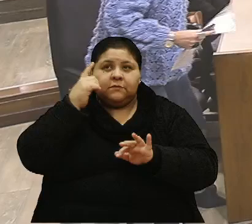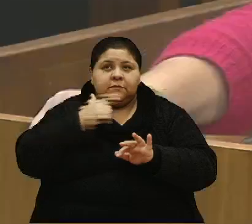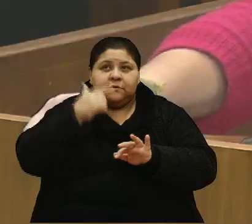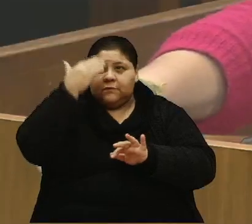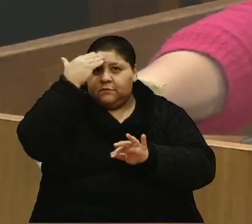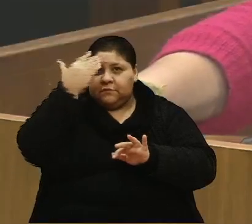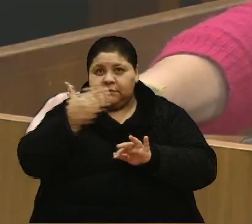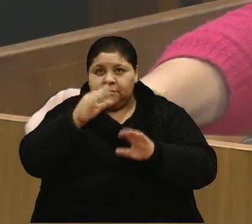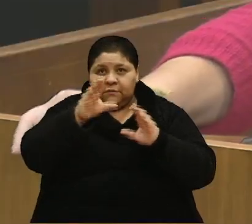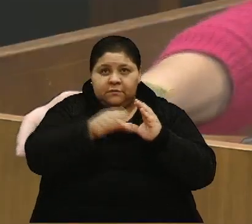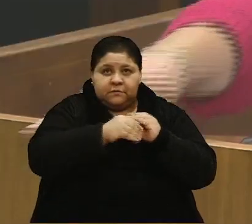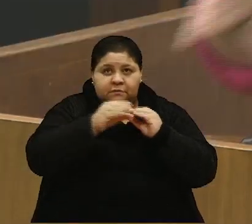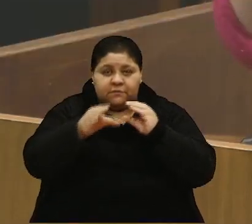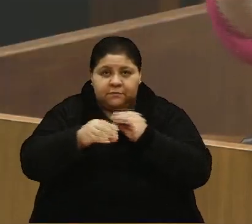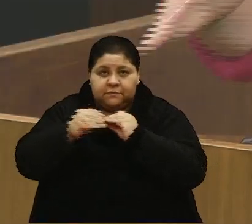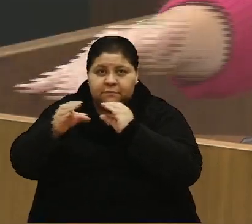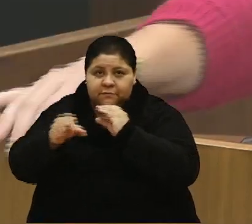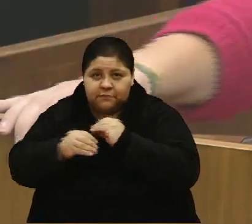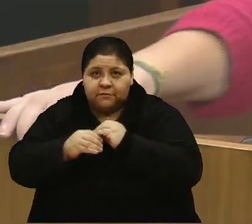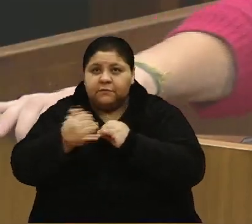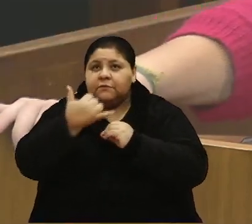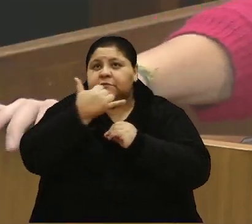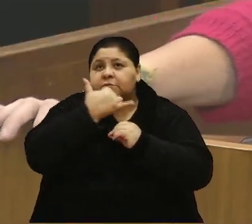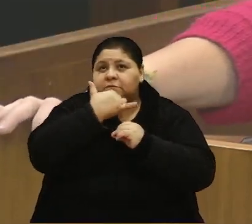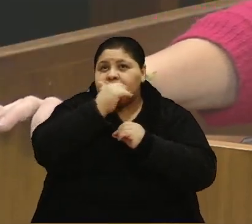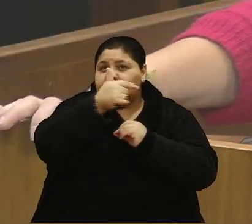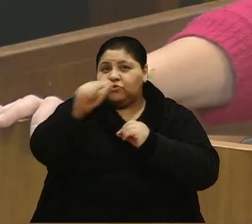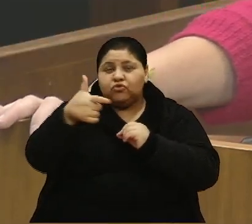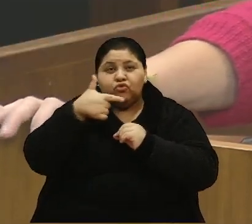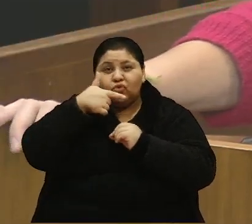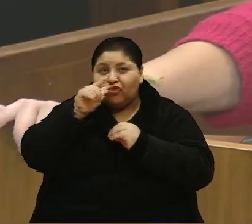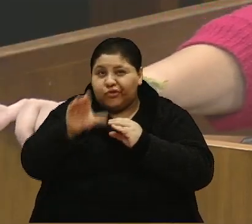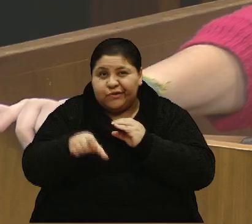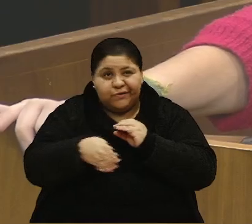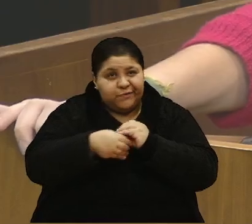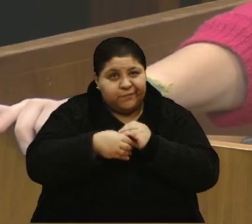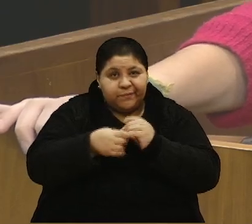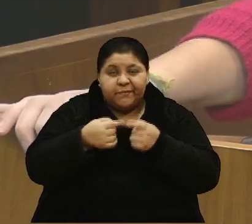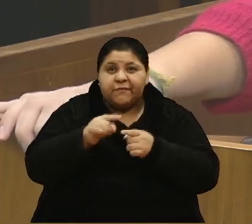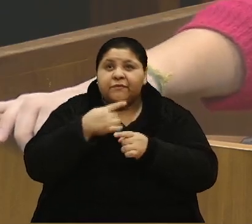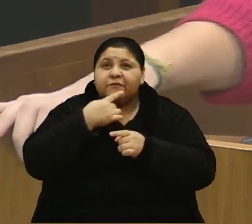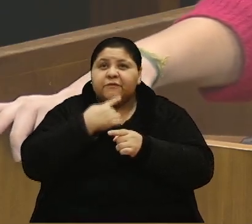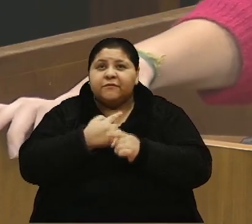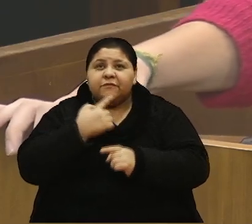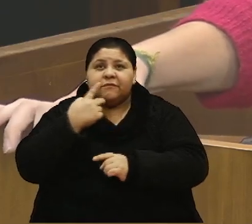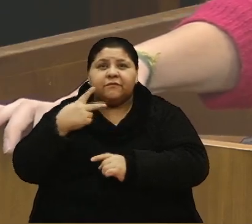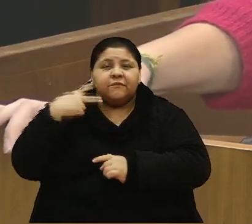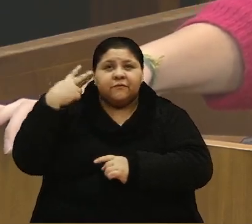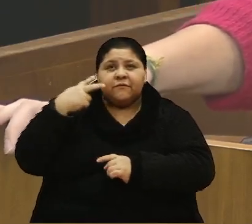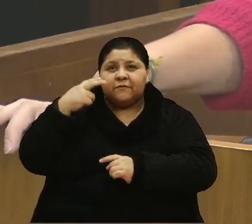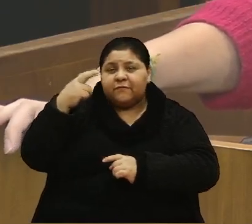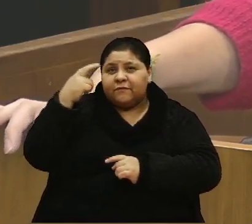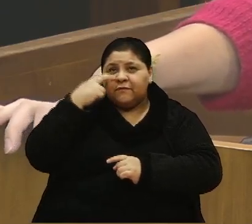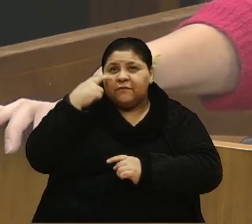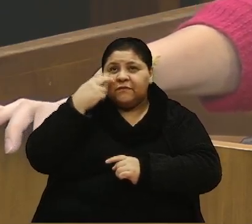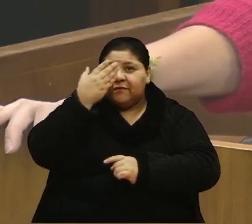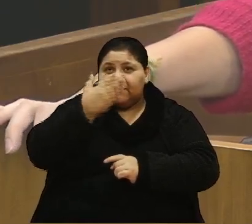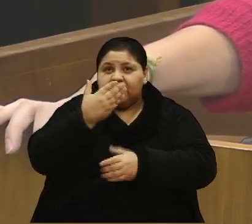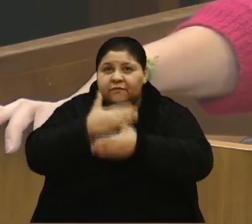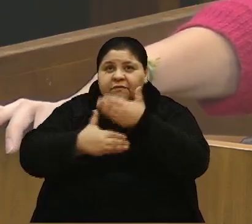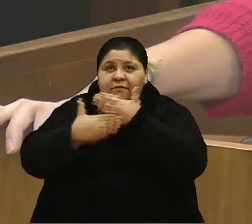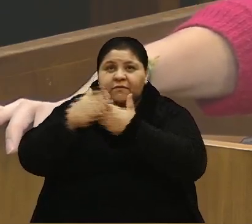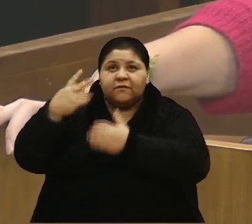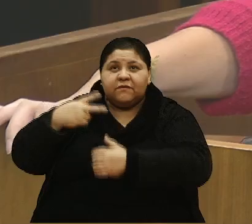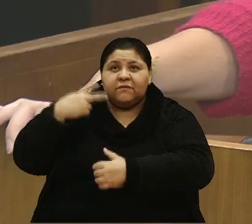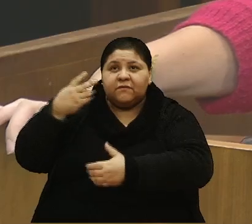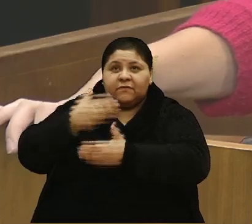agradeço as partes dos vereadores e desculpa os demais que eu não consegui fornecer, mas eu gostaria de dizer, vereador Sandro, para o senhor e para todos os vereadores